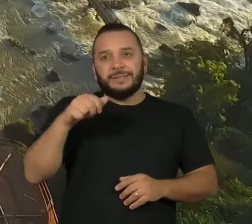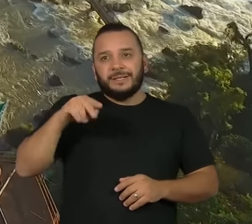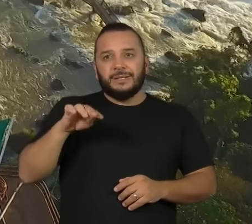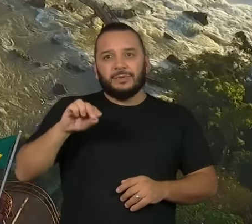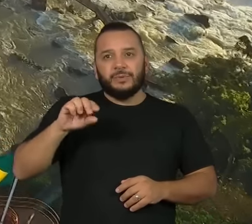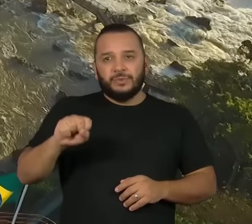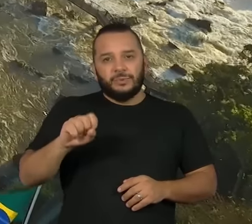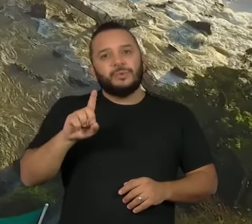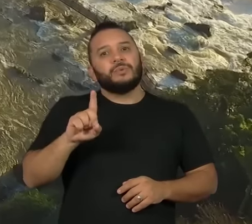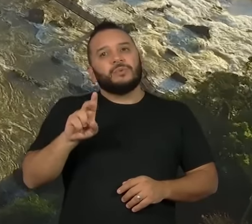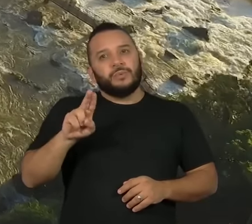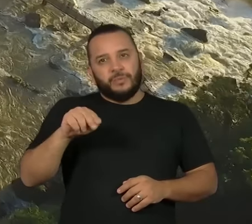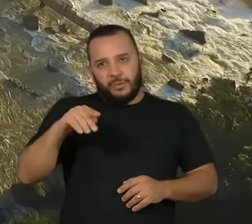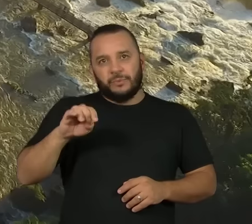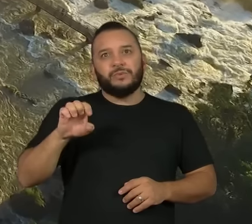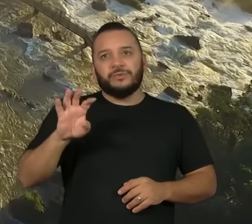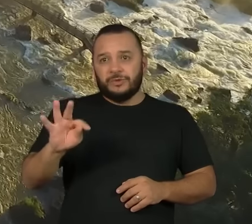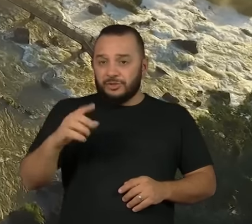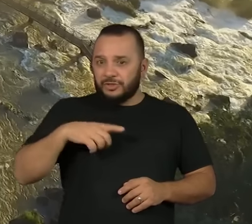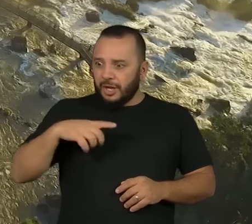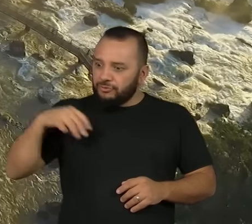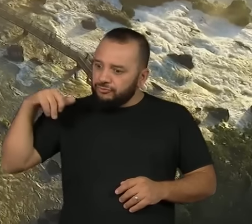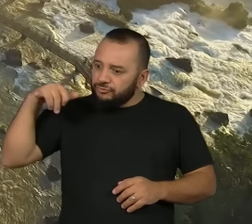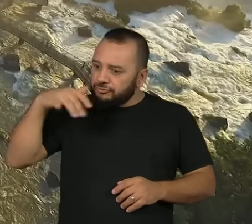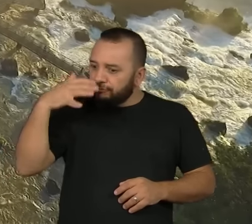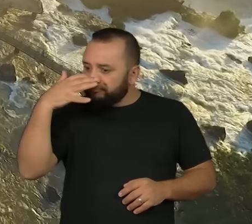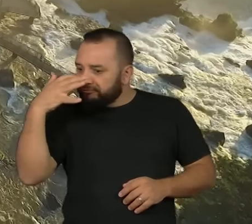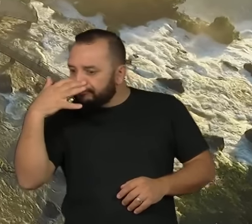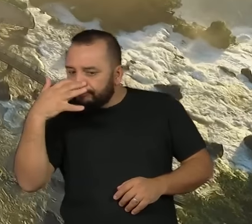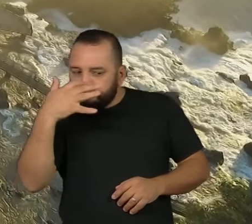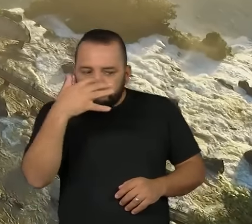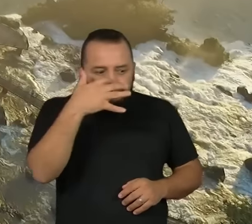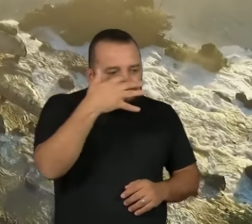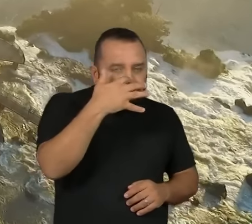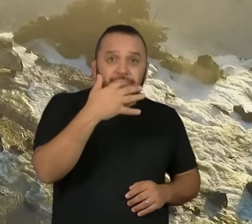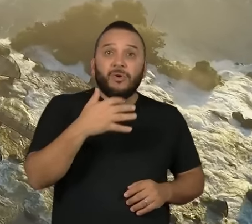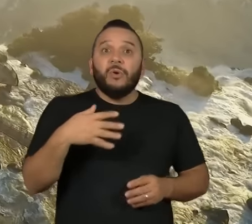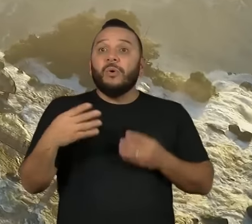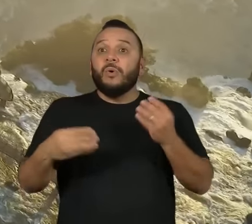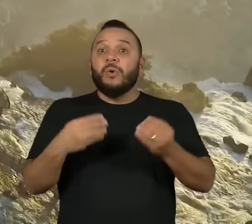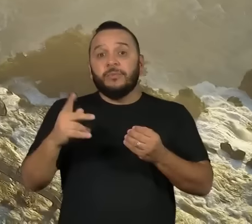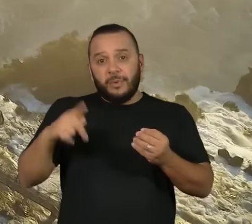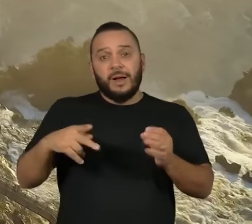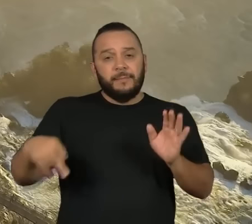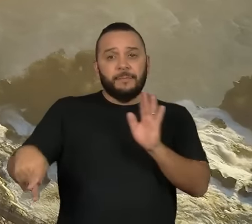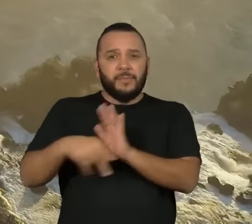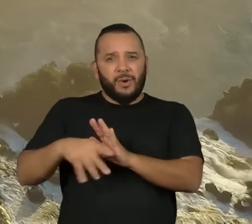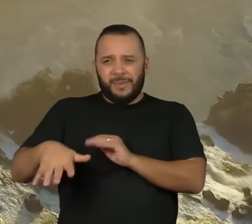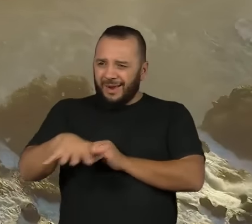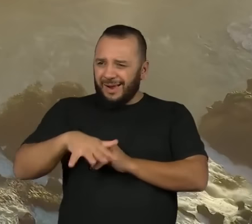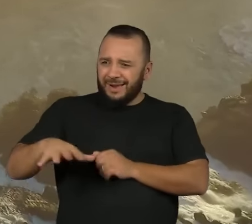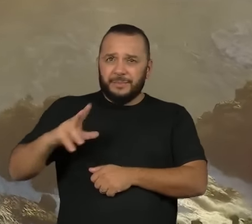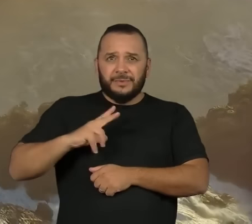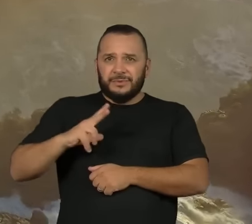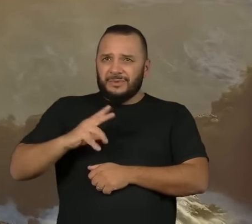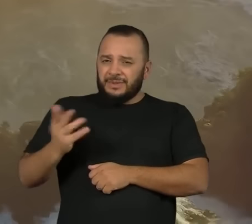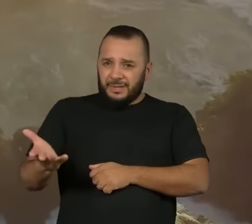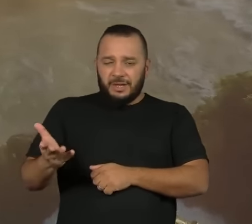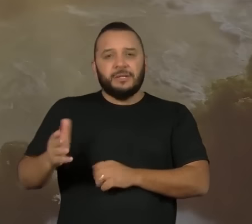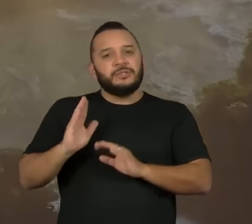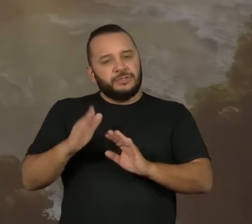ficou extasiado e se espantou que as cataratas estivessem numa propriedade particular. Sugeriu ao